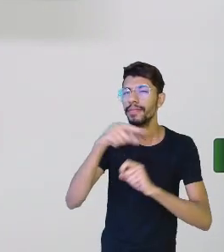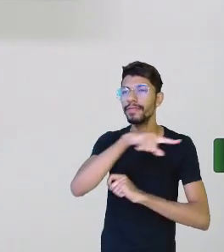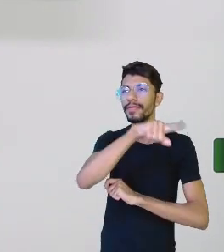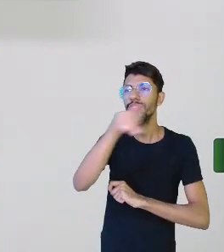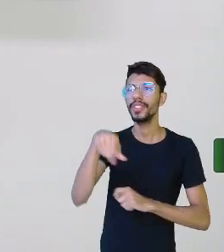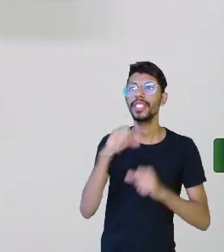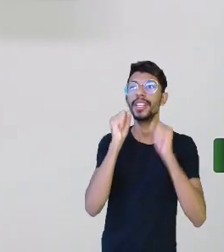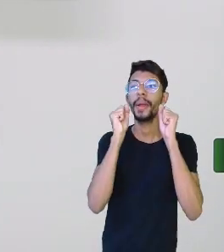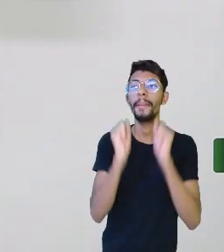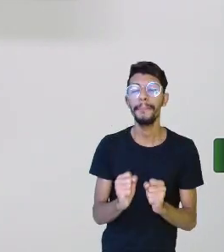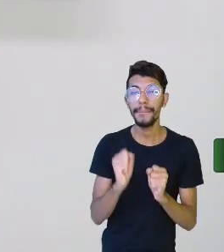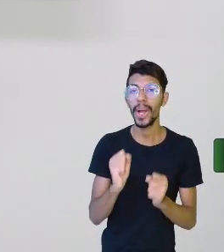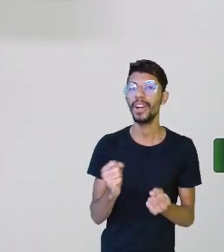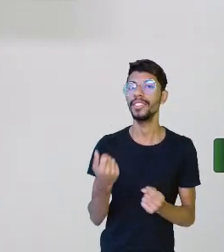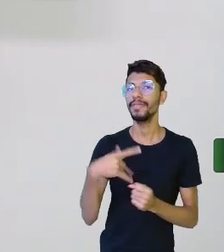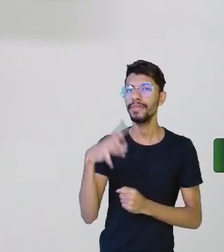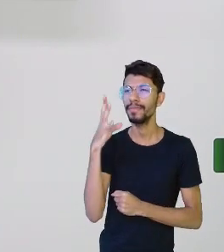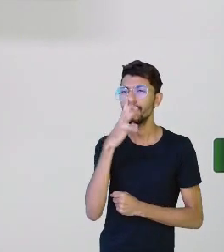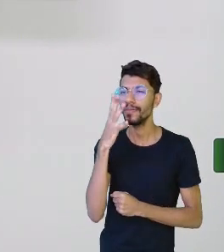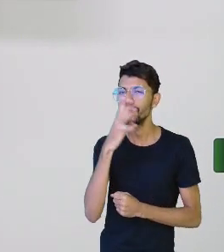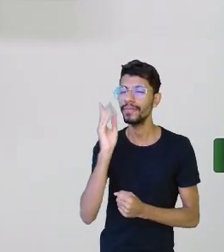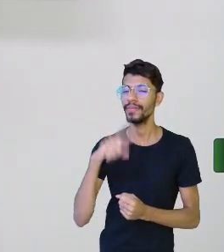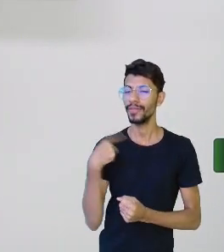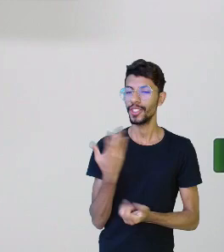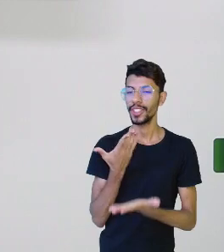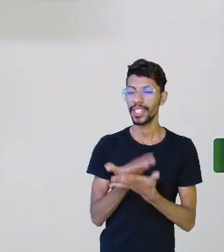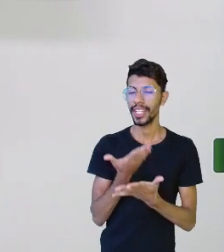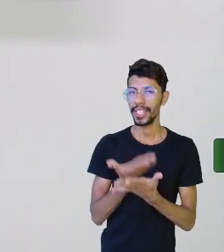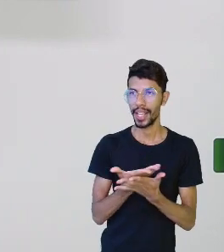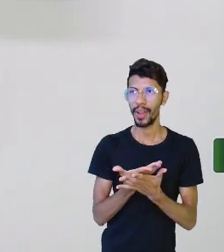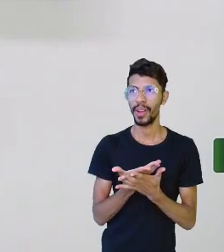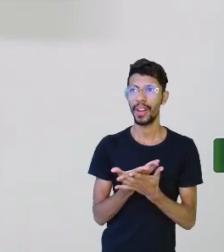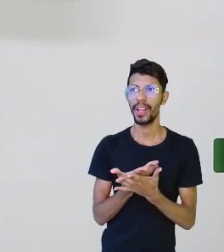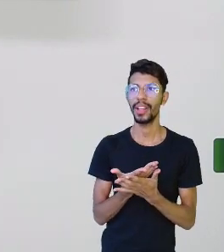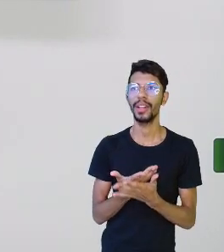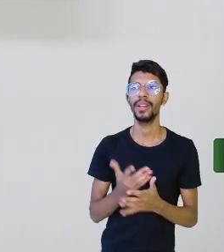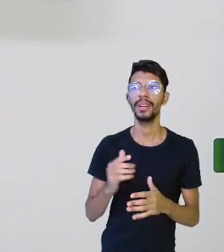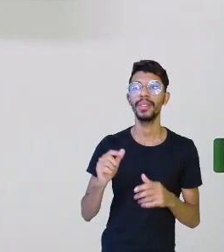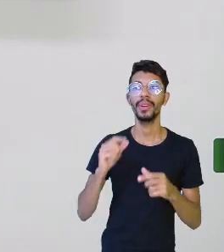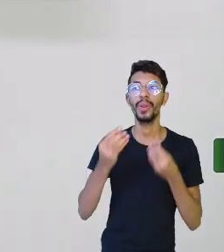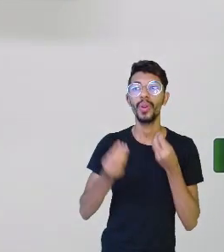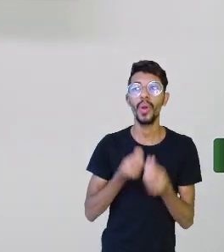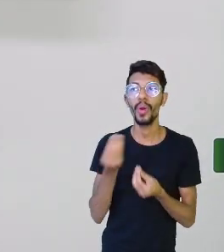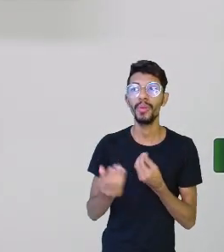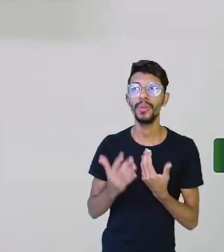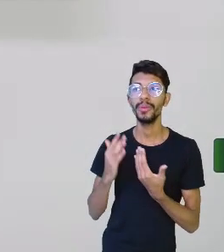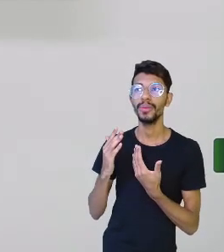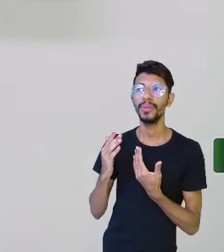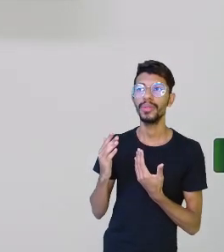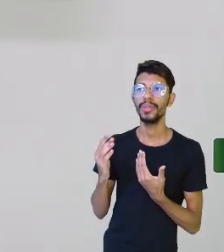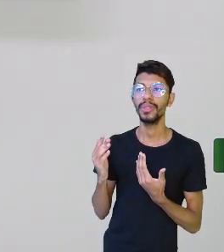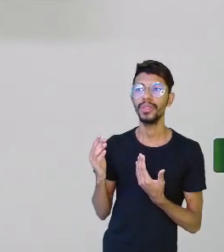vocês podem assistir às nossas aulas olha só.